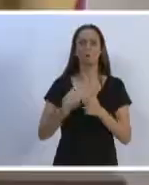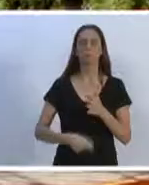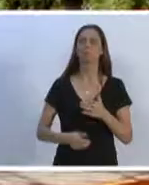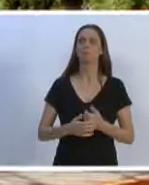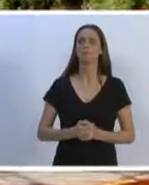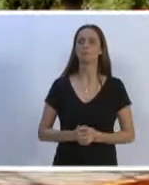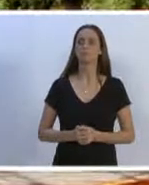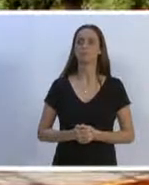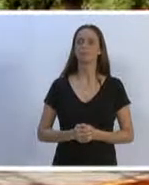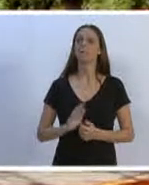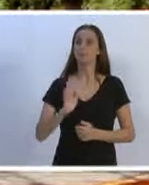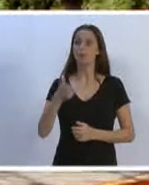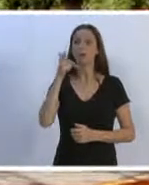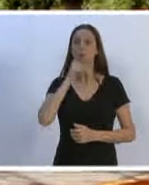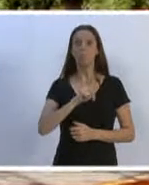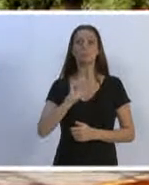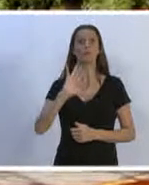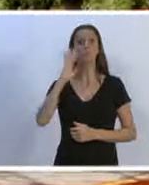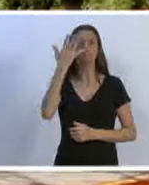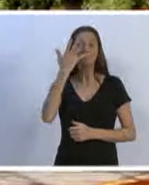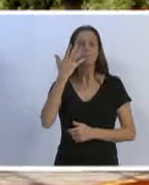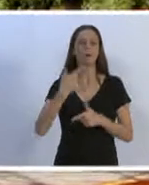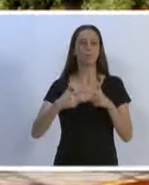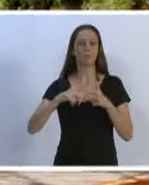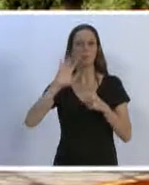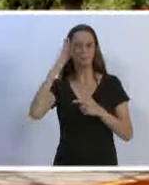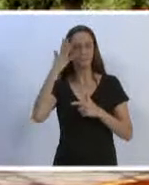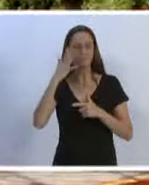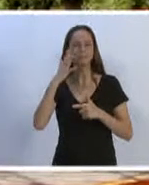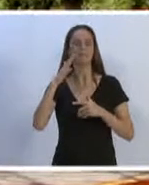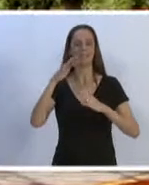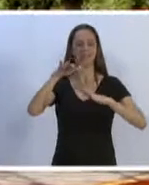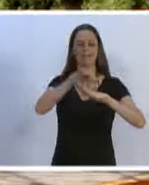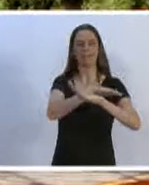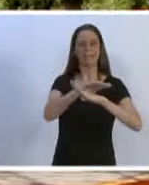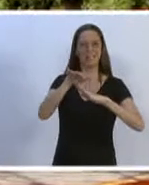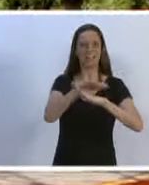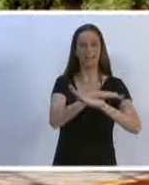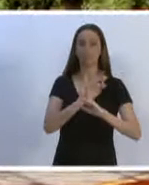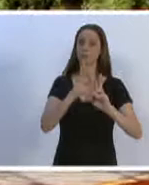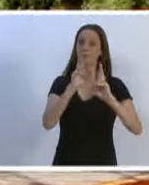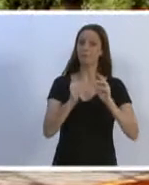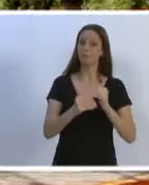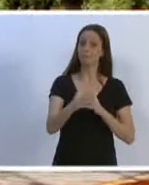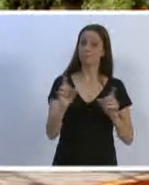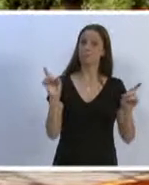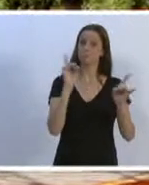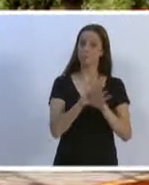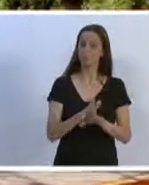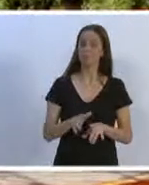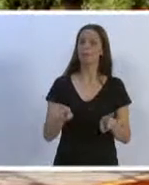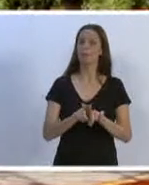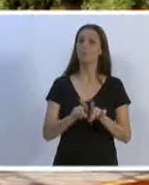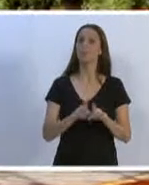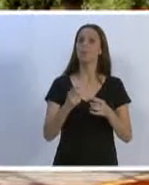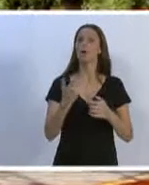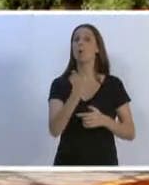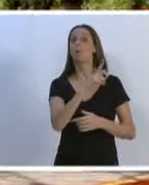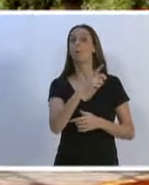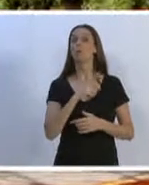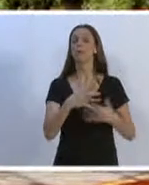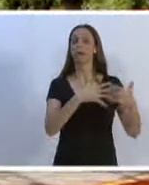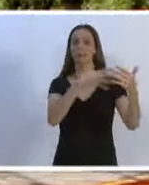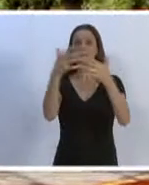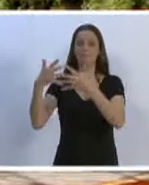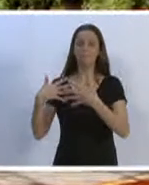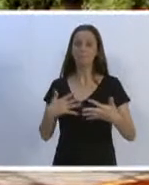sendo solucionado e reformado o telhado terminal da fonte, que em breve esteja concluída essas obras, e os demais terminais tenham a mesma atenção, pois mostramos aqui